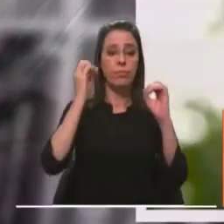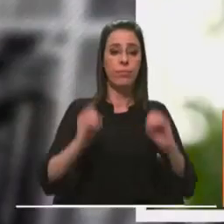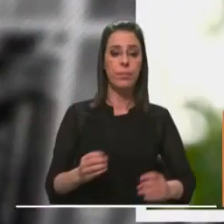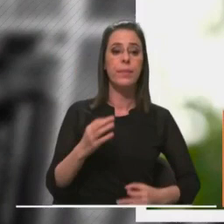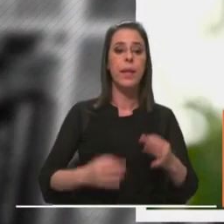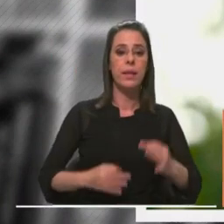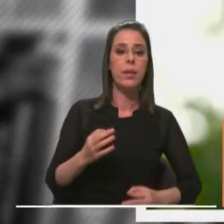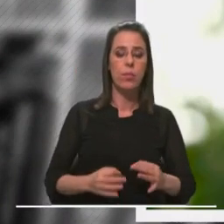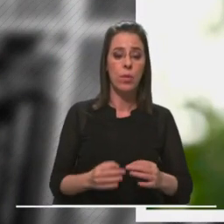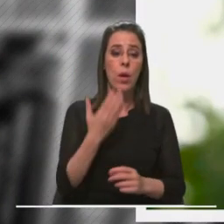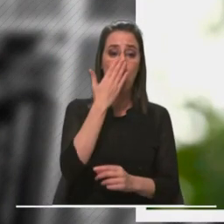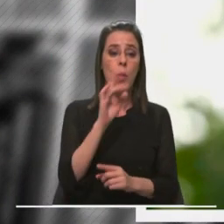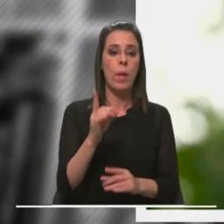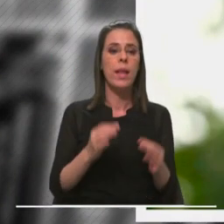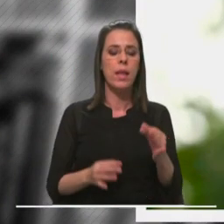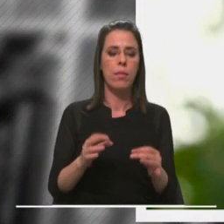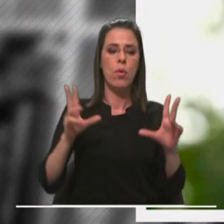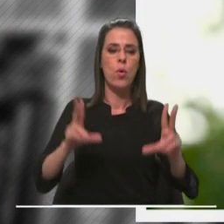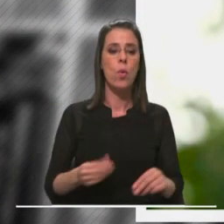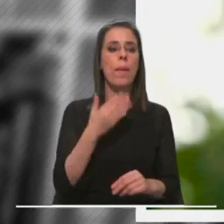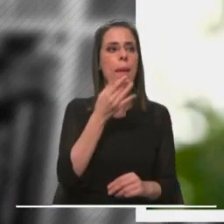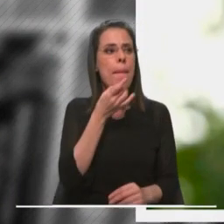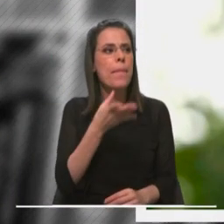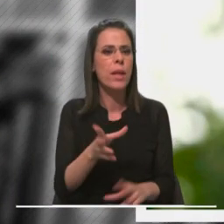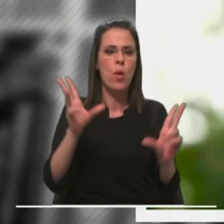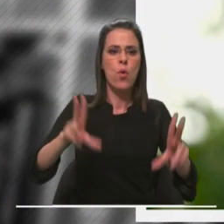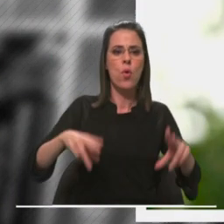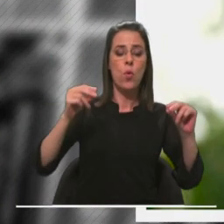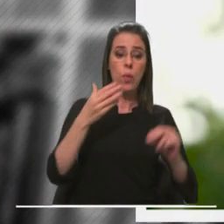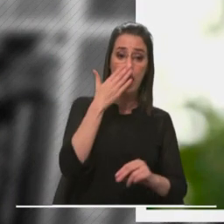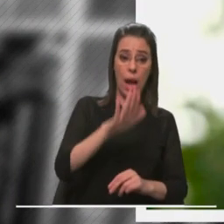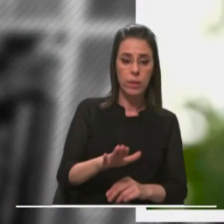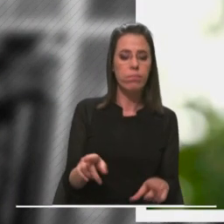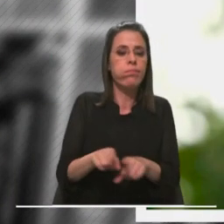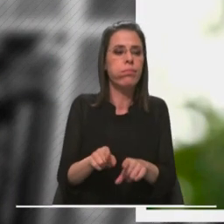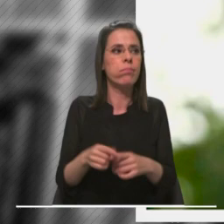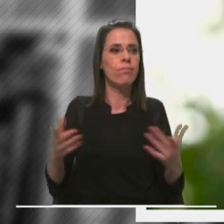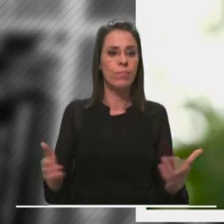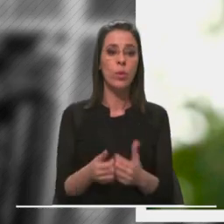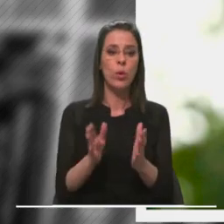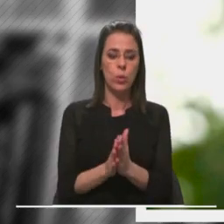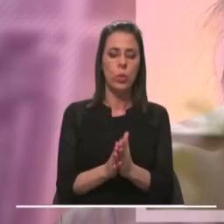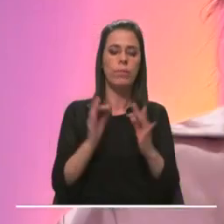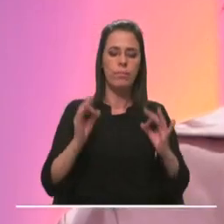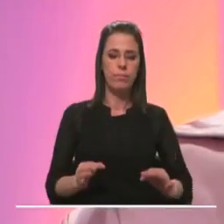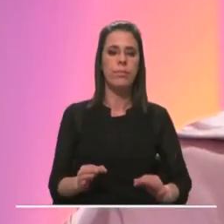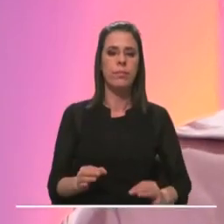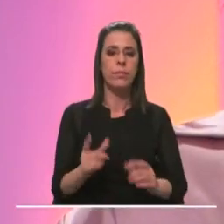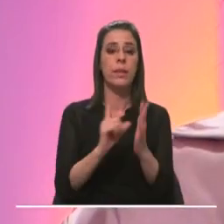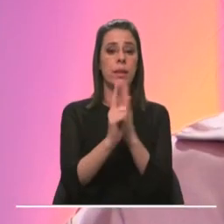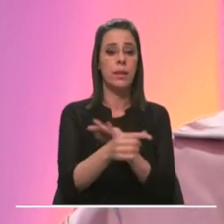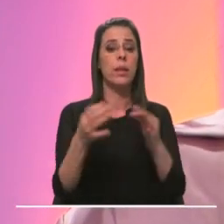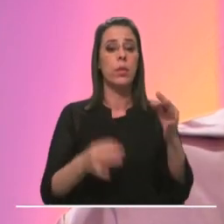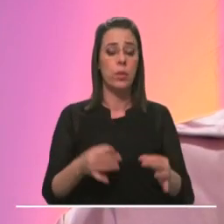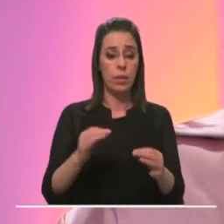em tribunal. E o comportamento dele em tribunal, ele nunca quis pedir perdão e o comportamento dele não. Todos os sinais dele eram. Aliás, ele saiu do